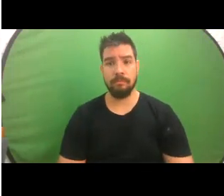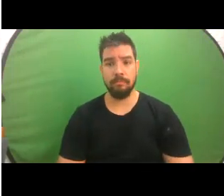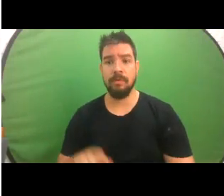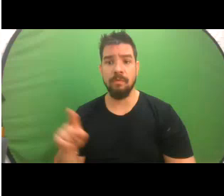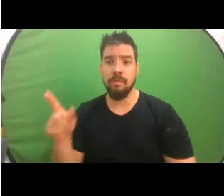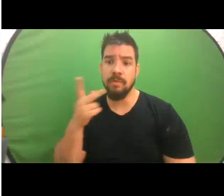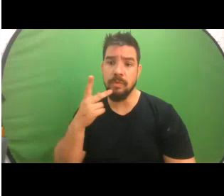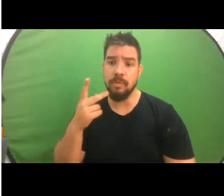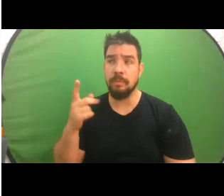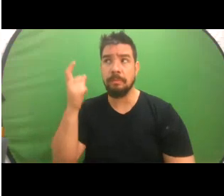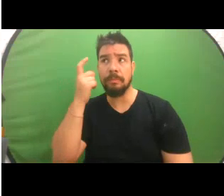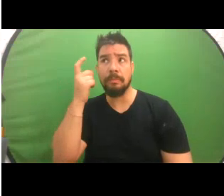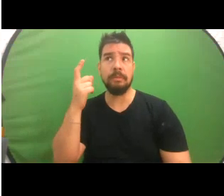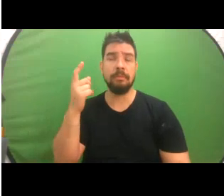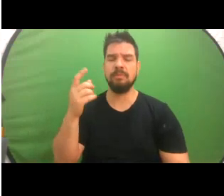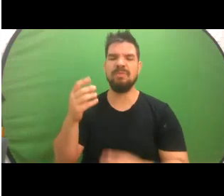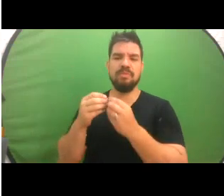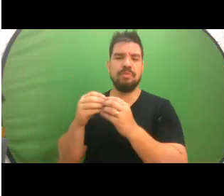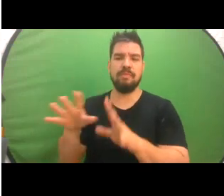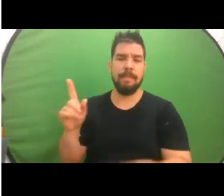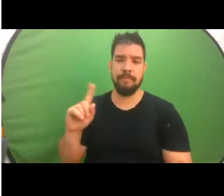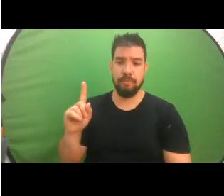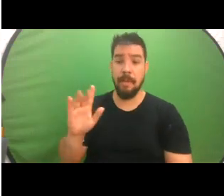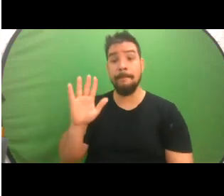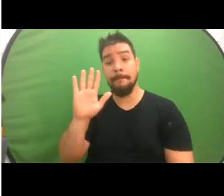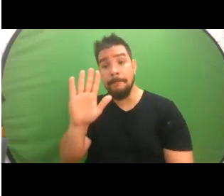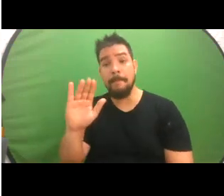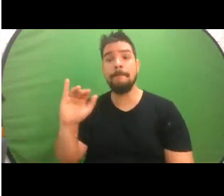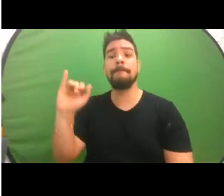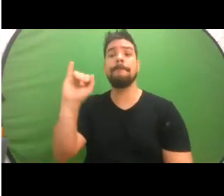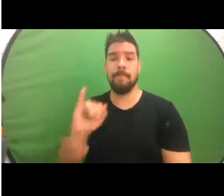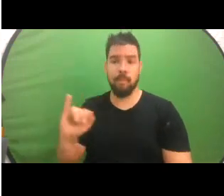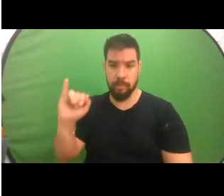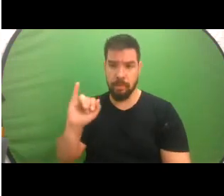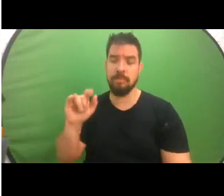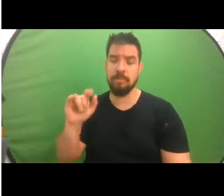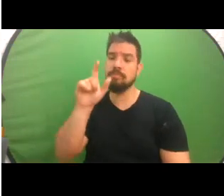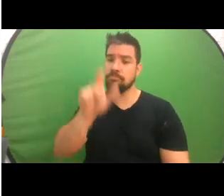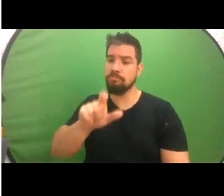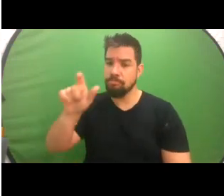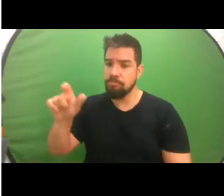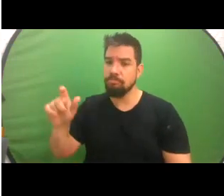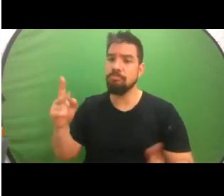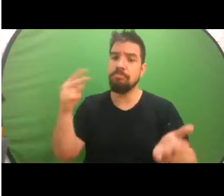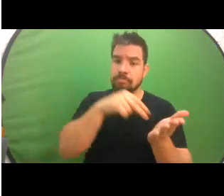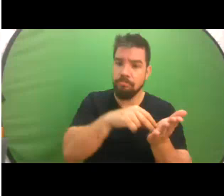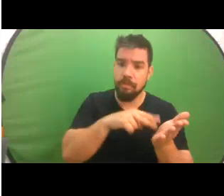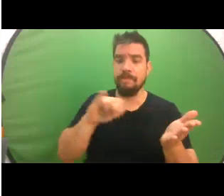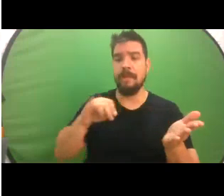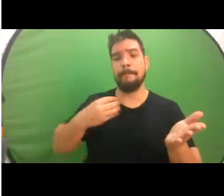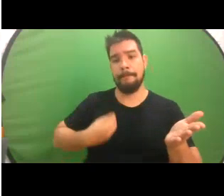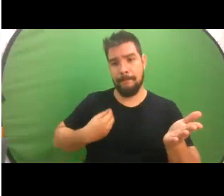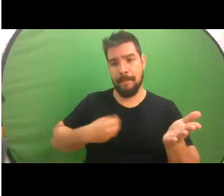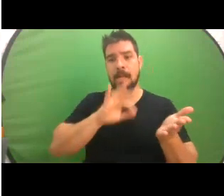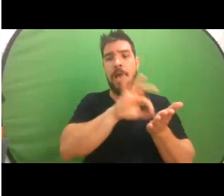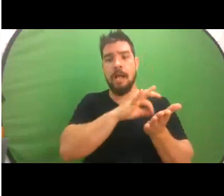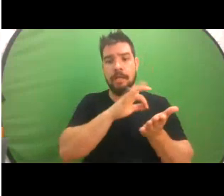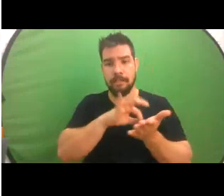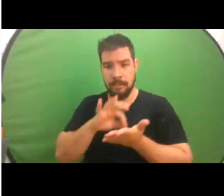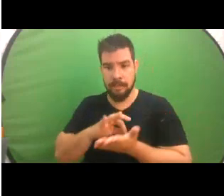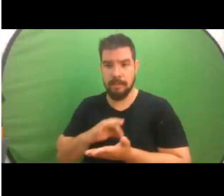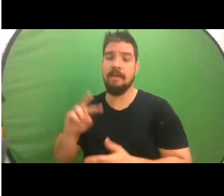há este intuito, né? Mas é importante que as pessoas estejam presentes, vai ter lista de presença, né? Especialmente